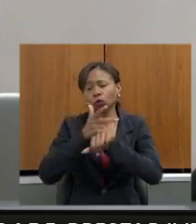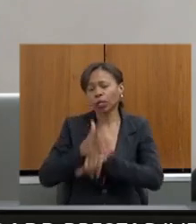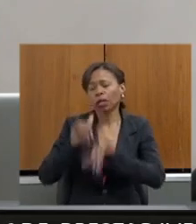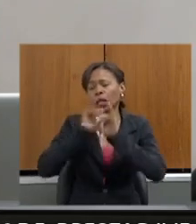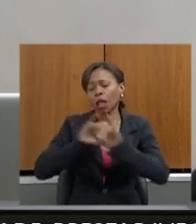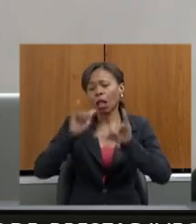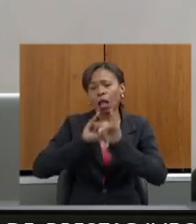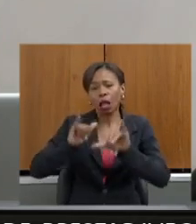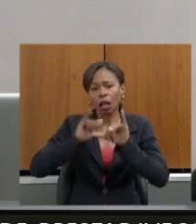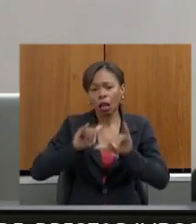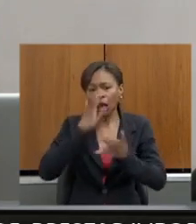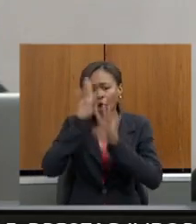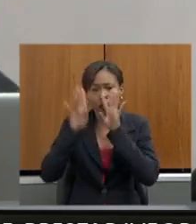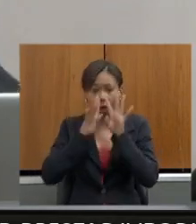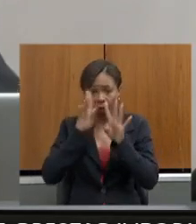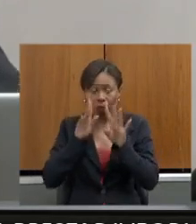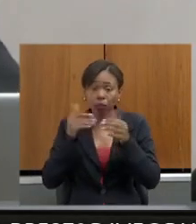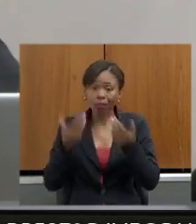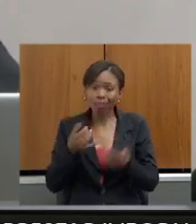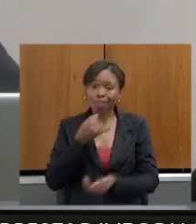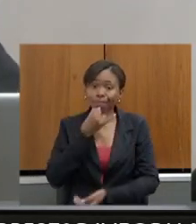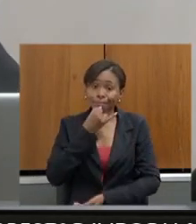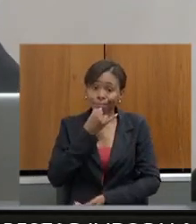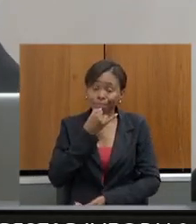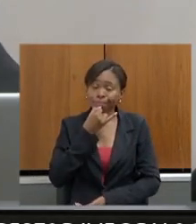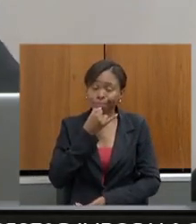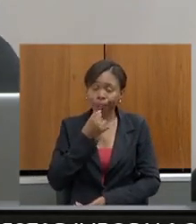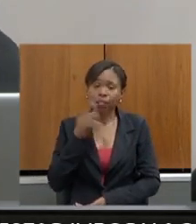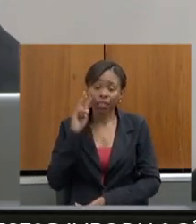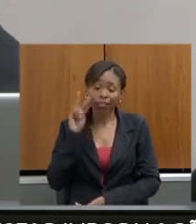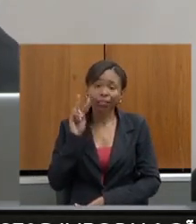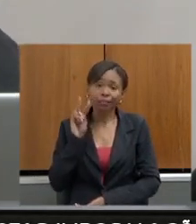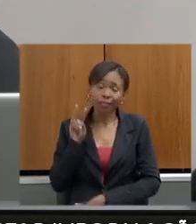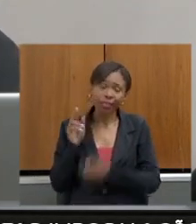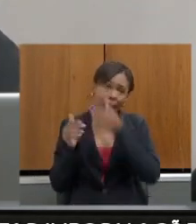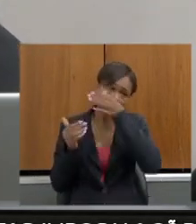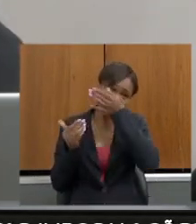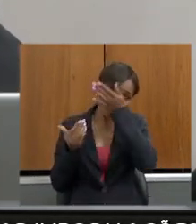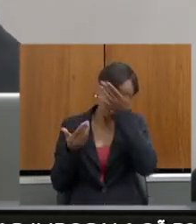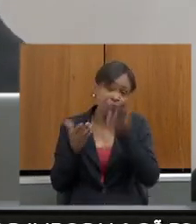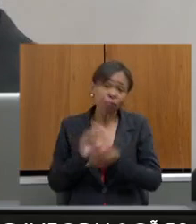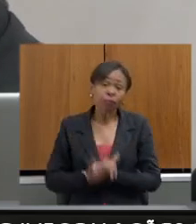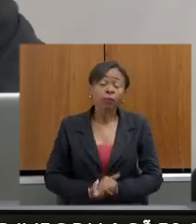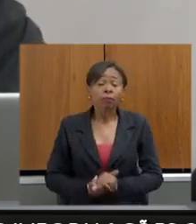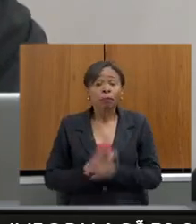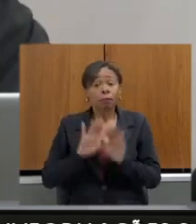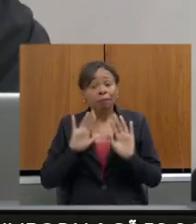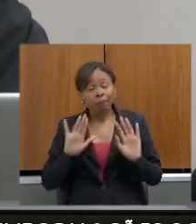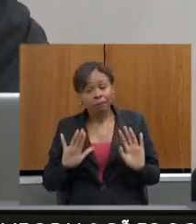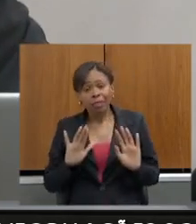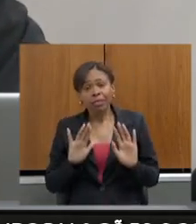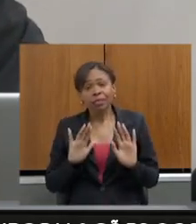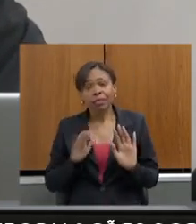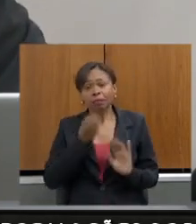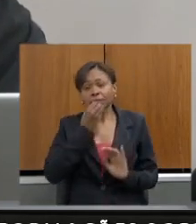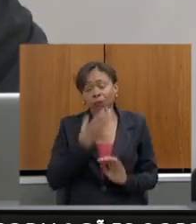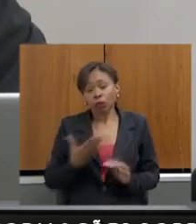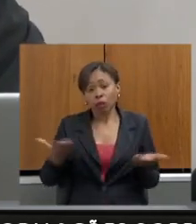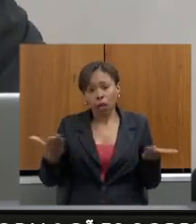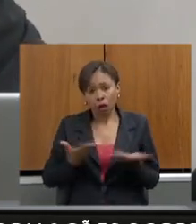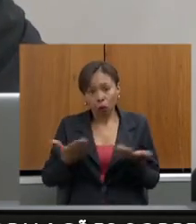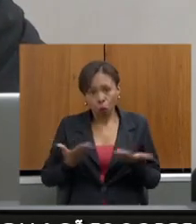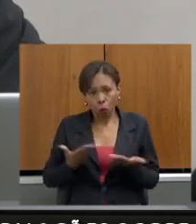e dizendo isso então é é triste ver o secretário quando a gente chega Nessa parte pelo menos né agora